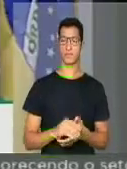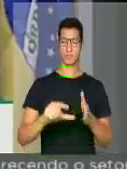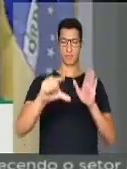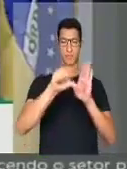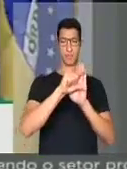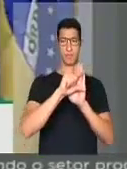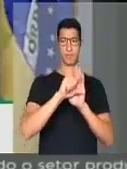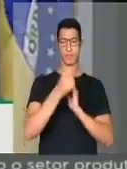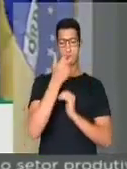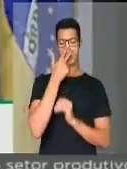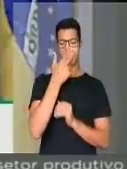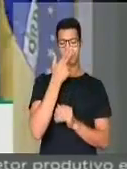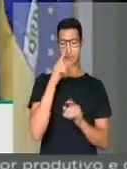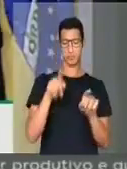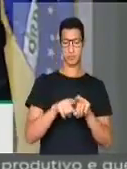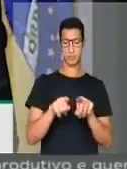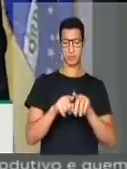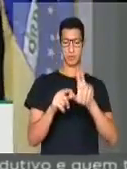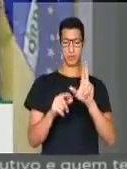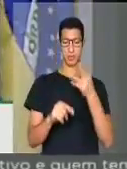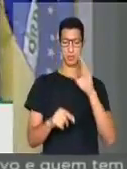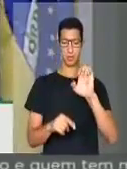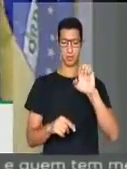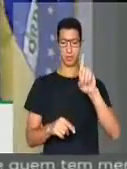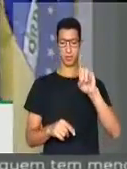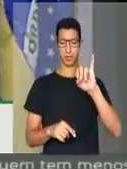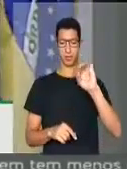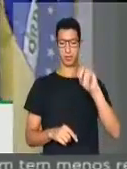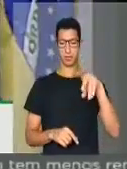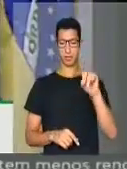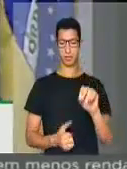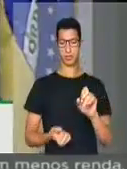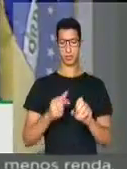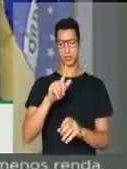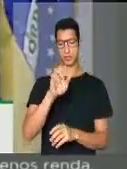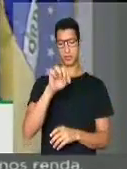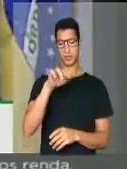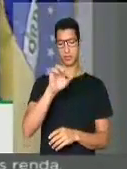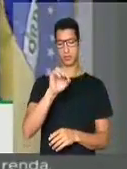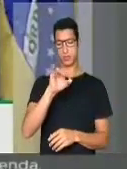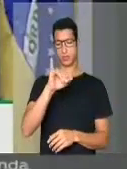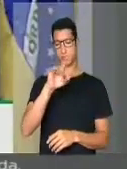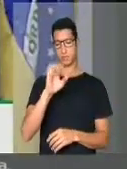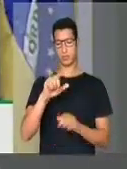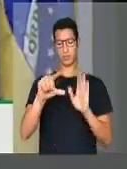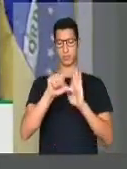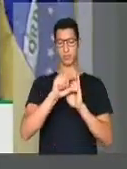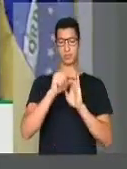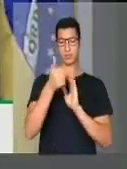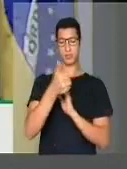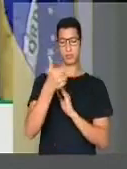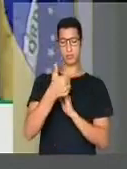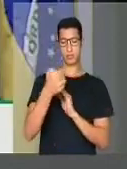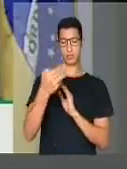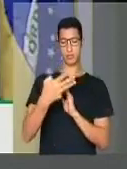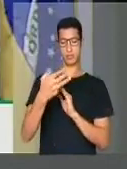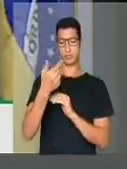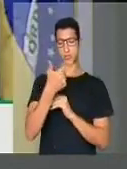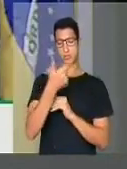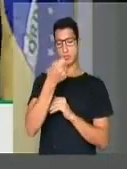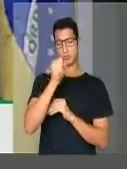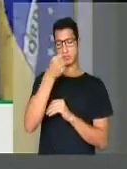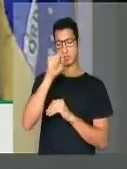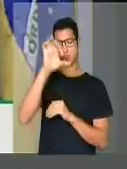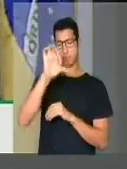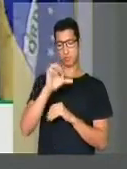Parágrafo único. Considera-se também hediondos o crime de genocídio previsto nos artigos 1º, 2º e 3º da Lei 2889,